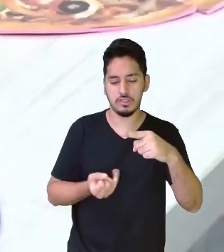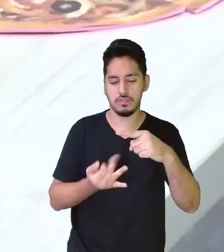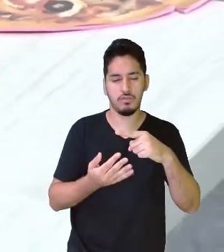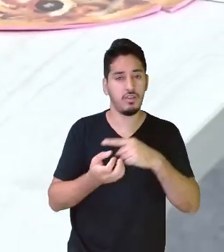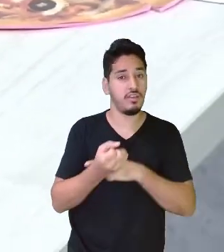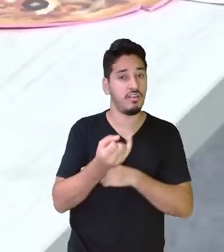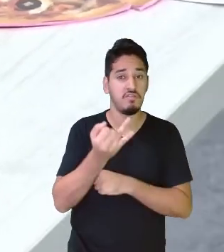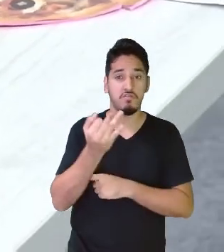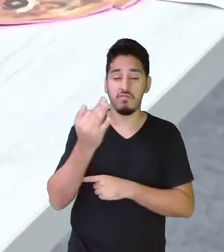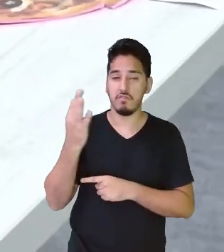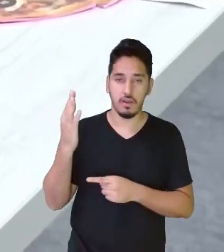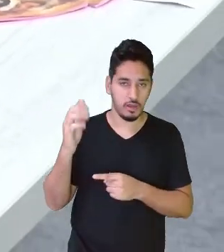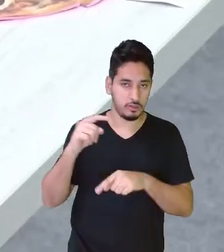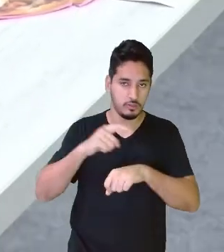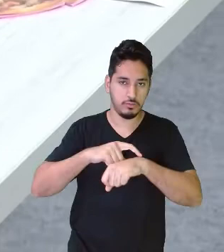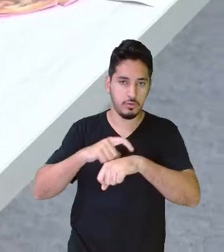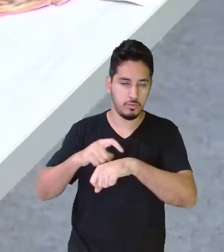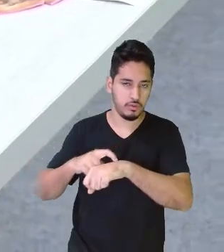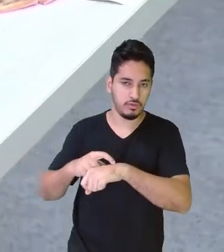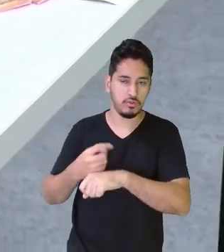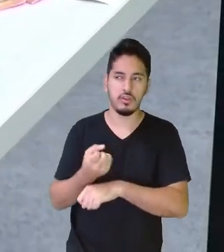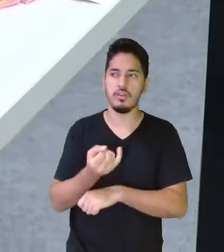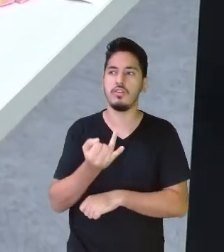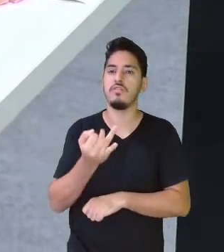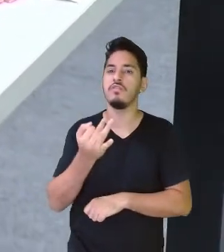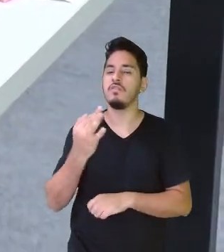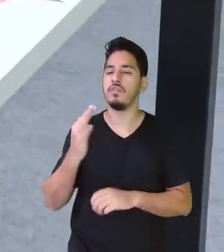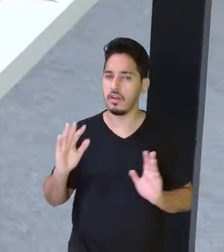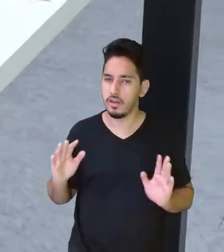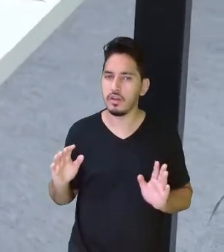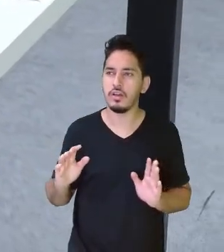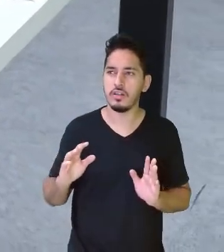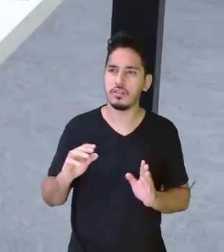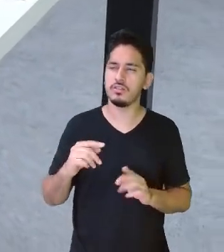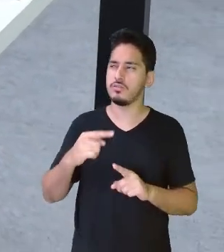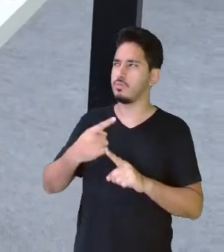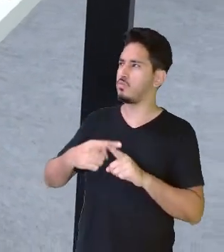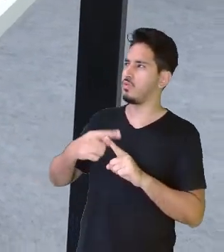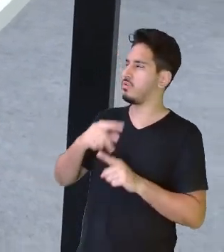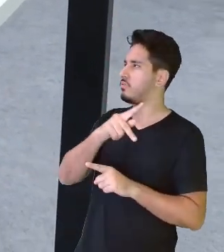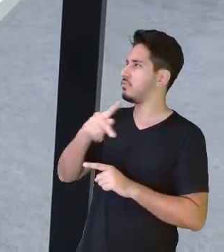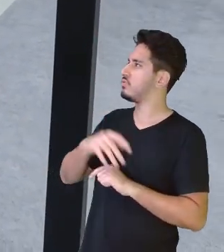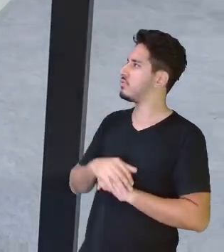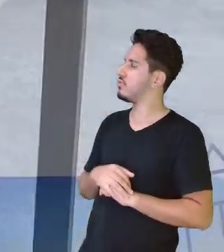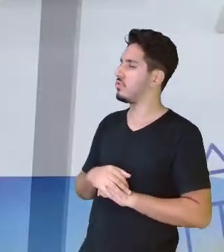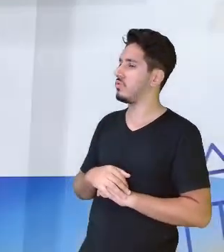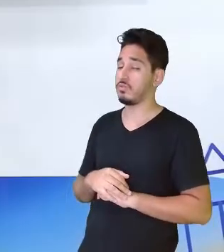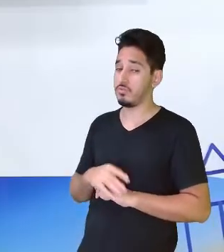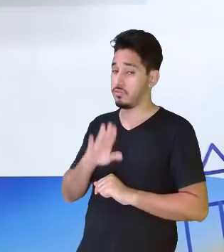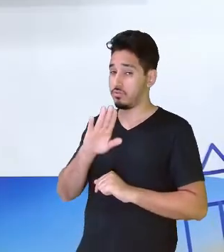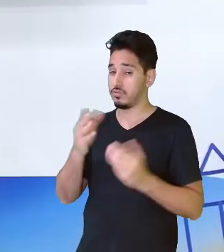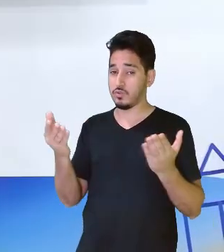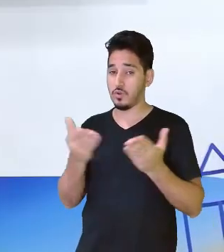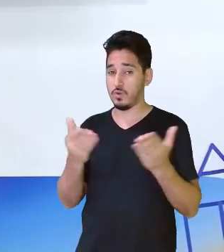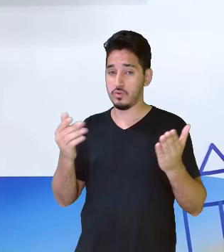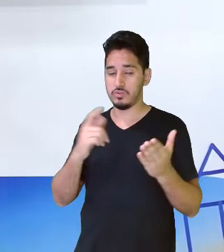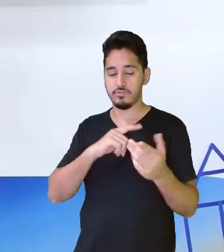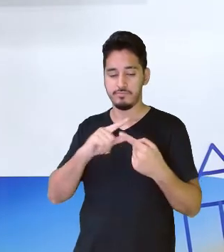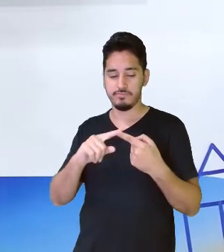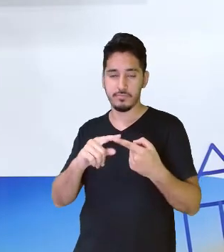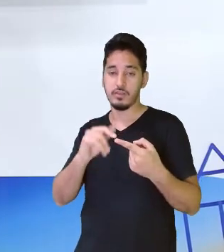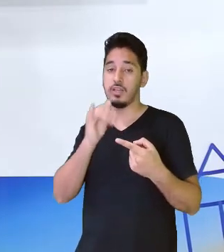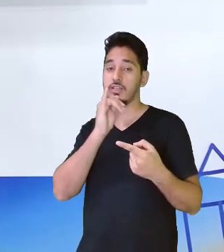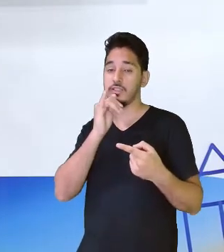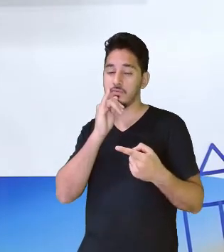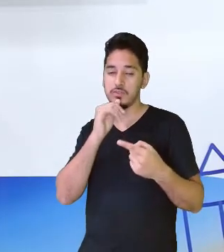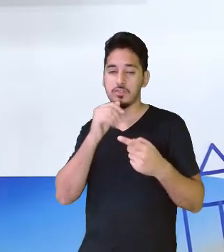várias situações, em várias mesmo. Por quê, professora? Só hoje eu dei exemplo de barra